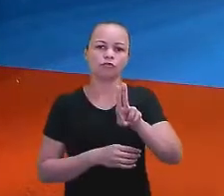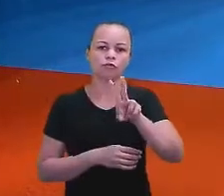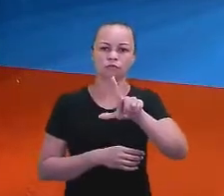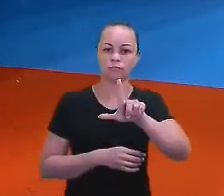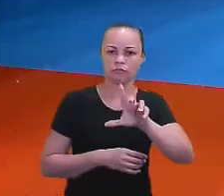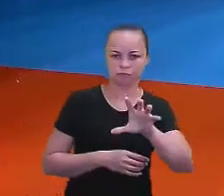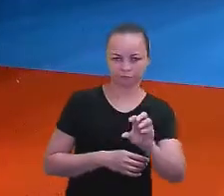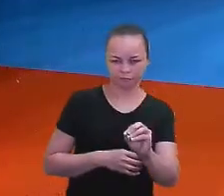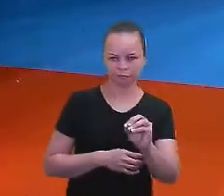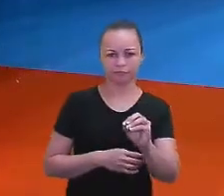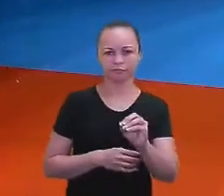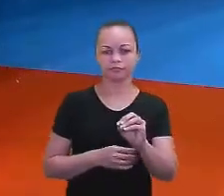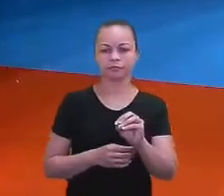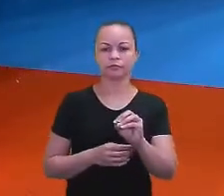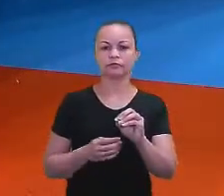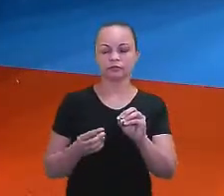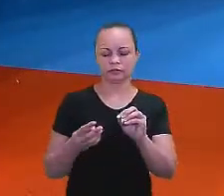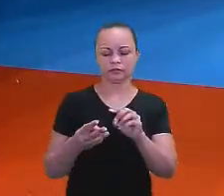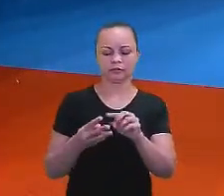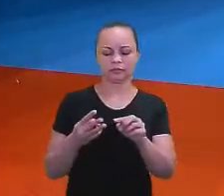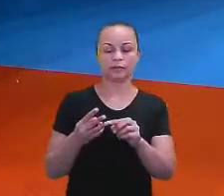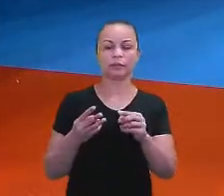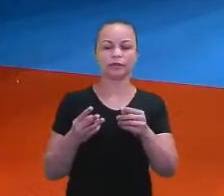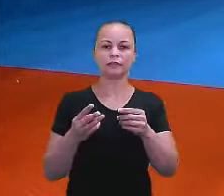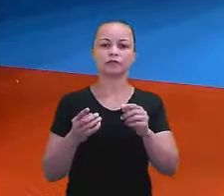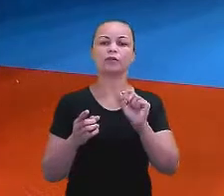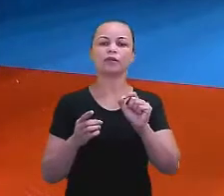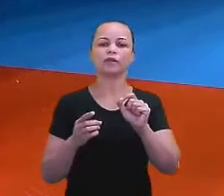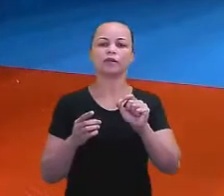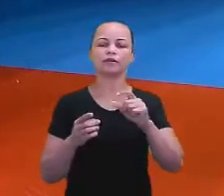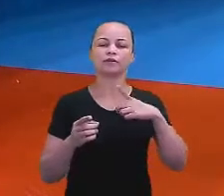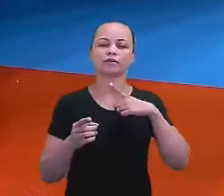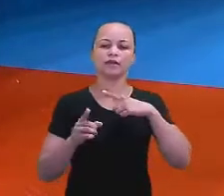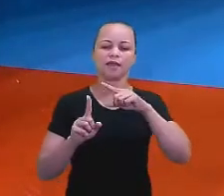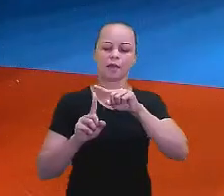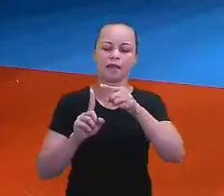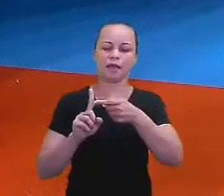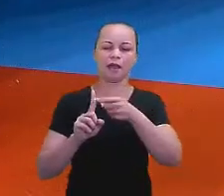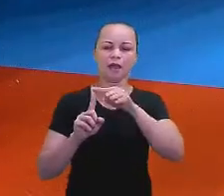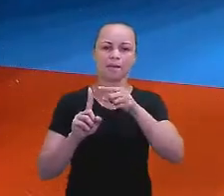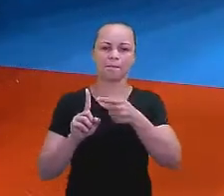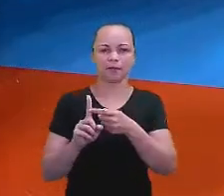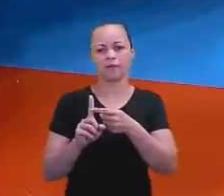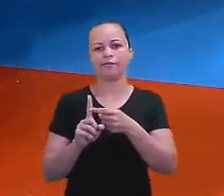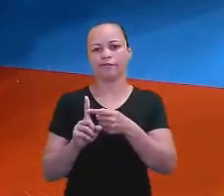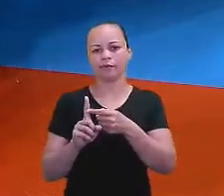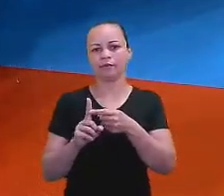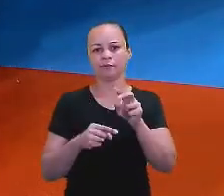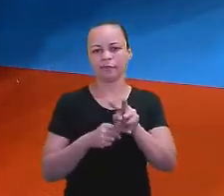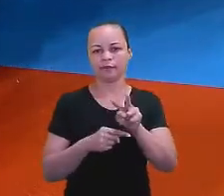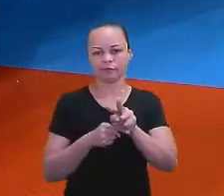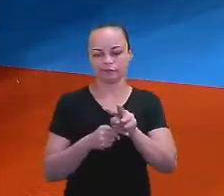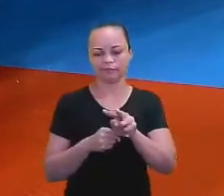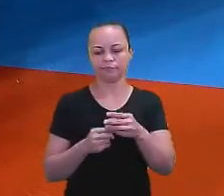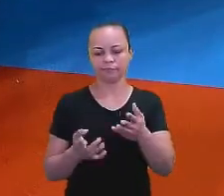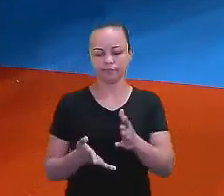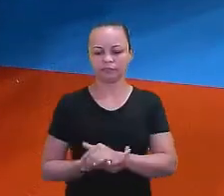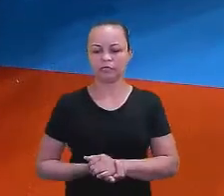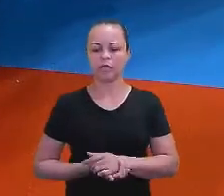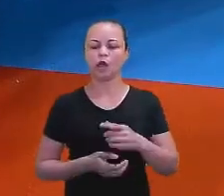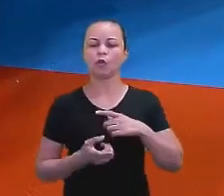genético, e uma terceira ovelha para ser a barriga de aluguel. Daí o que é que se percebeu? Claramente, nasceu uma ovelha